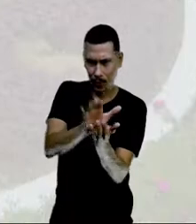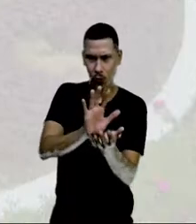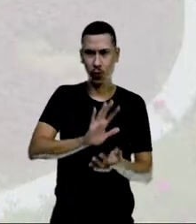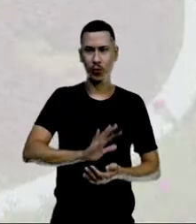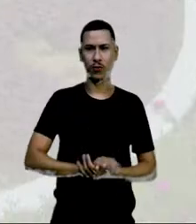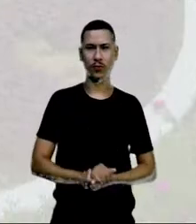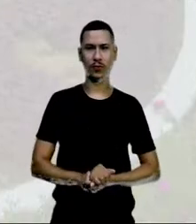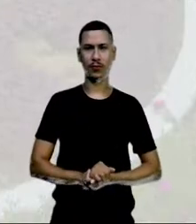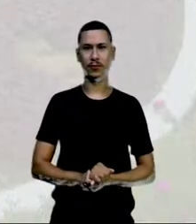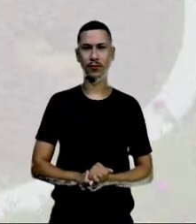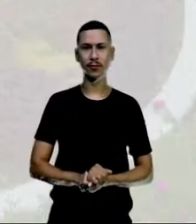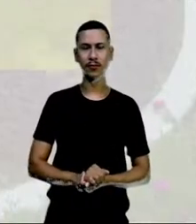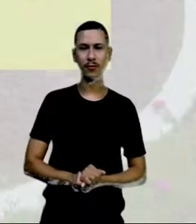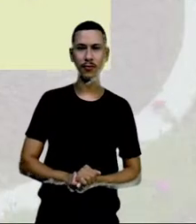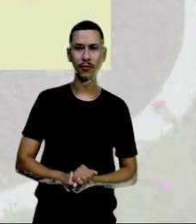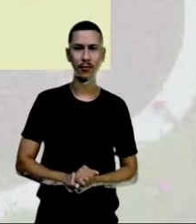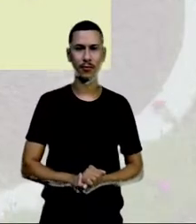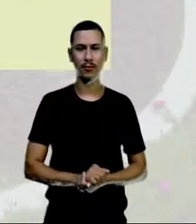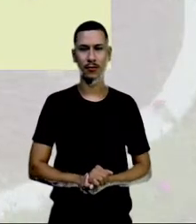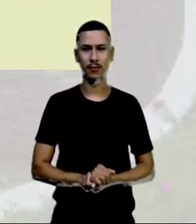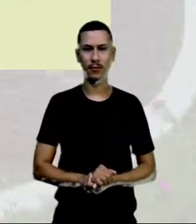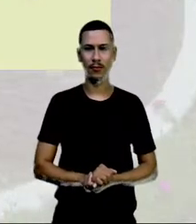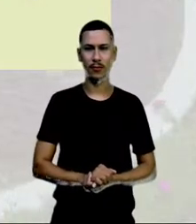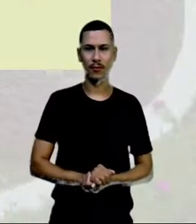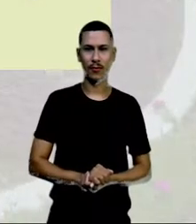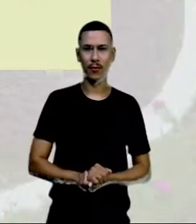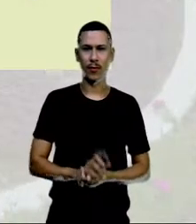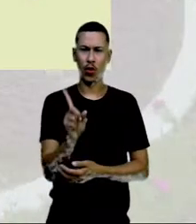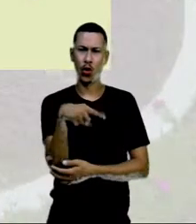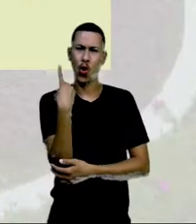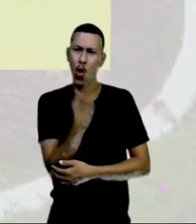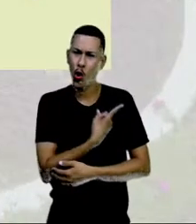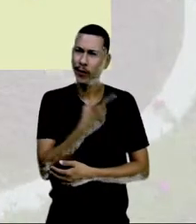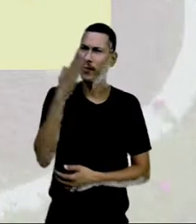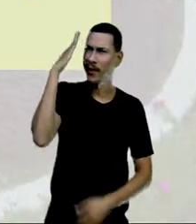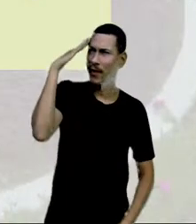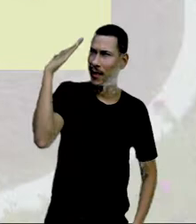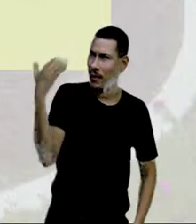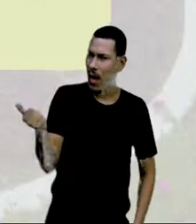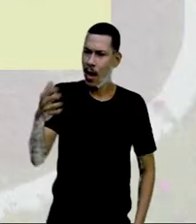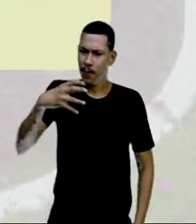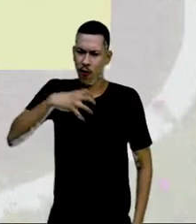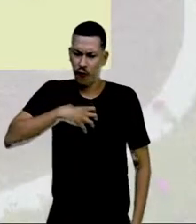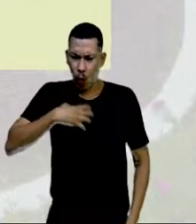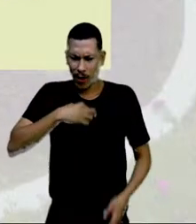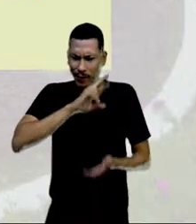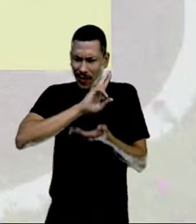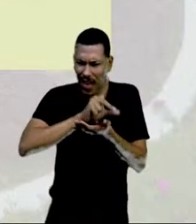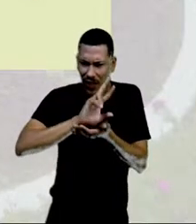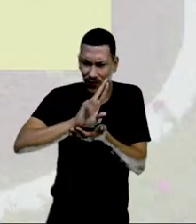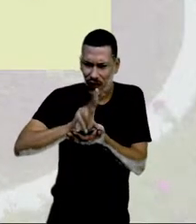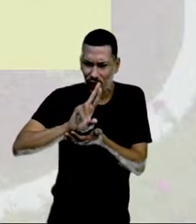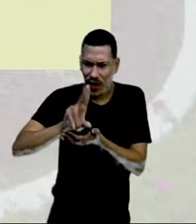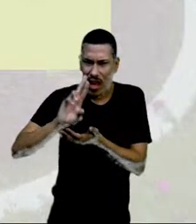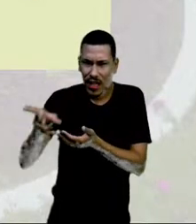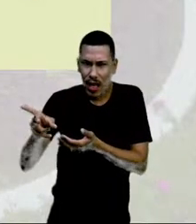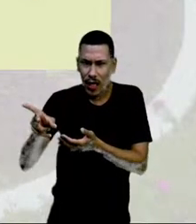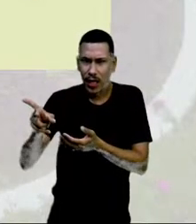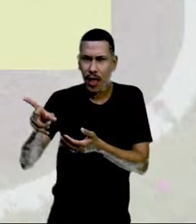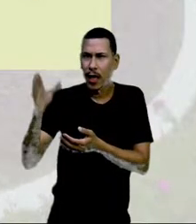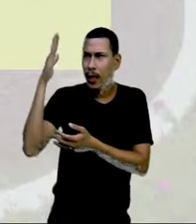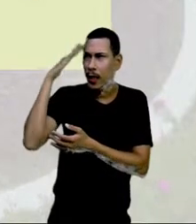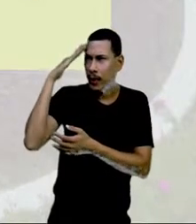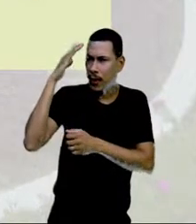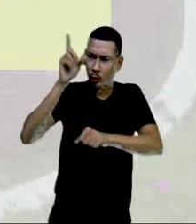professor? Pois é, a gente sabe que existem várias formas de medição de tempo que foram